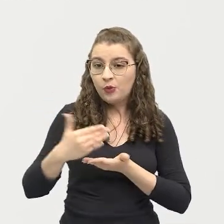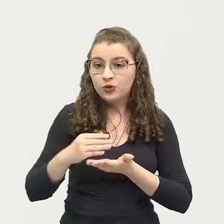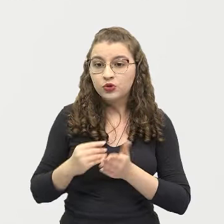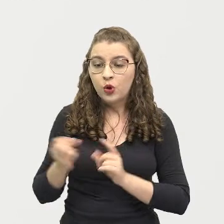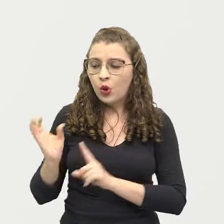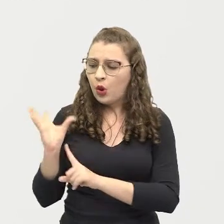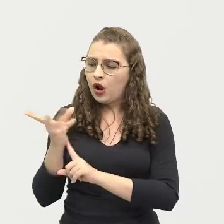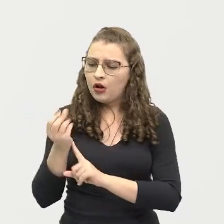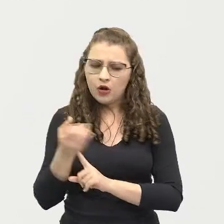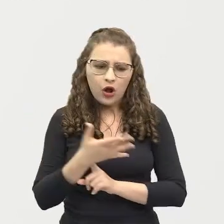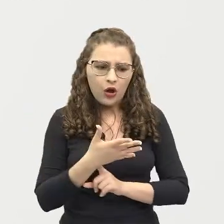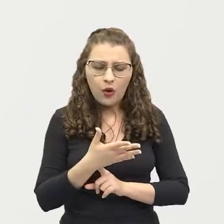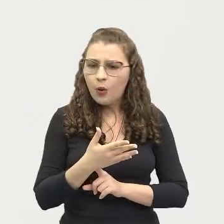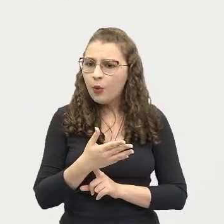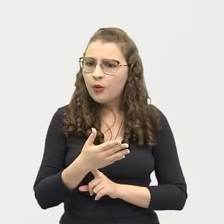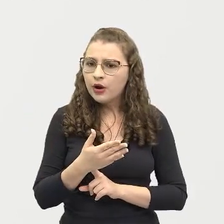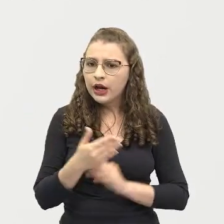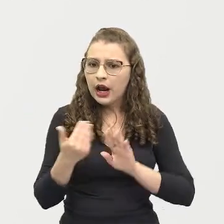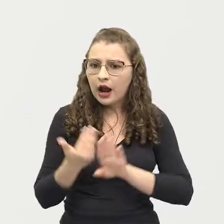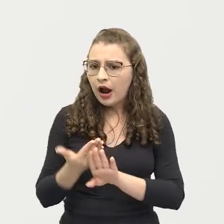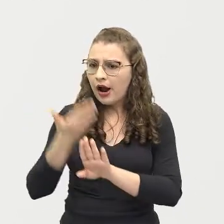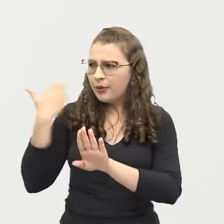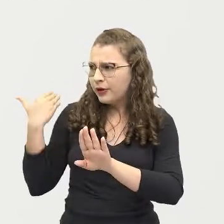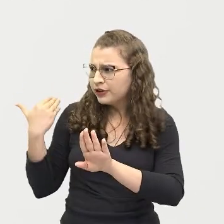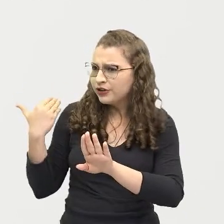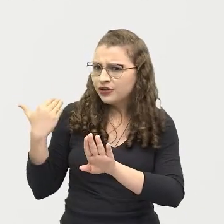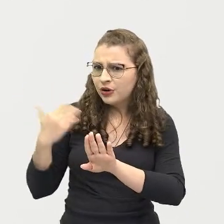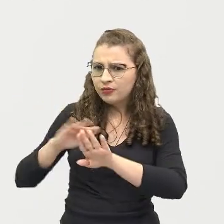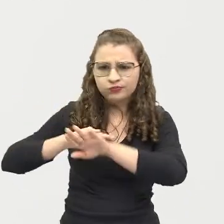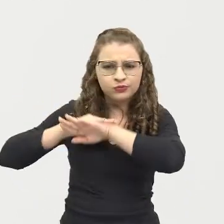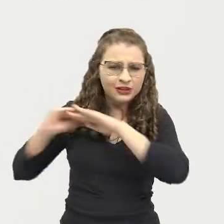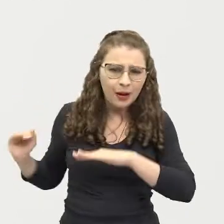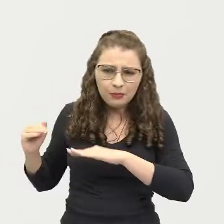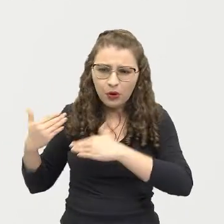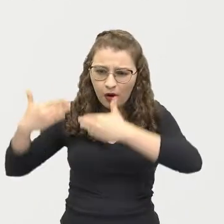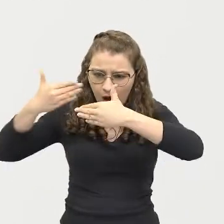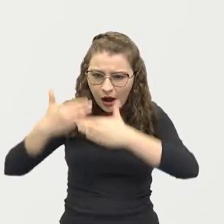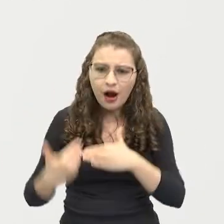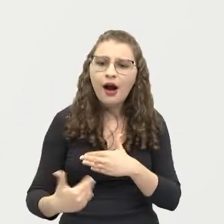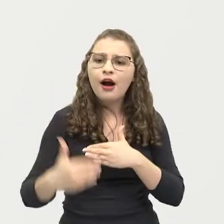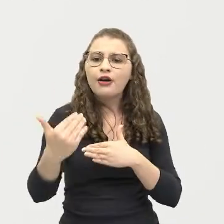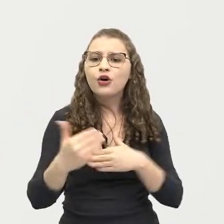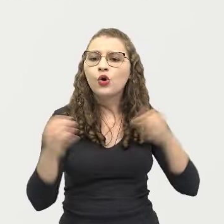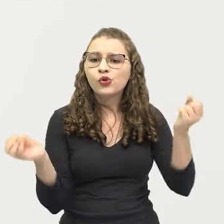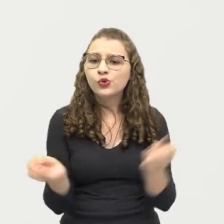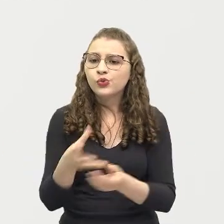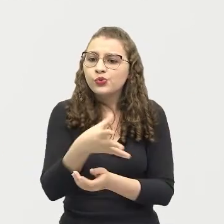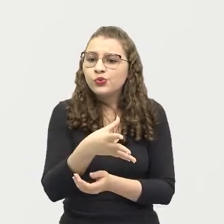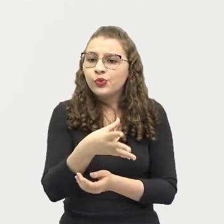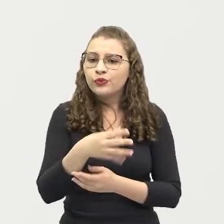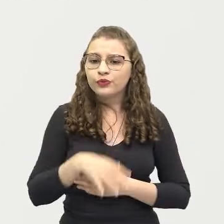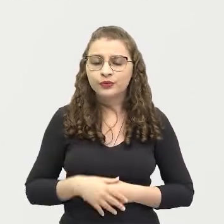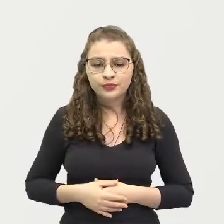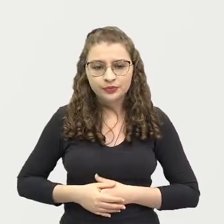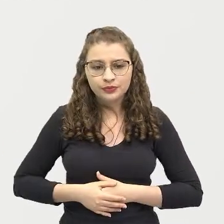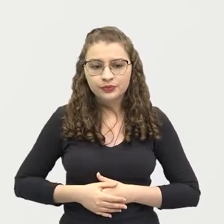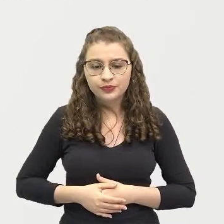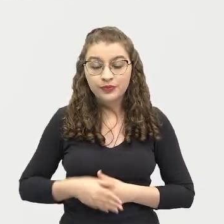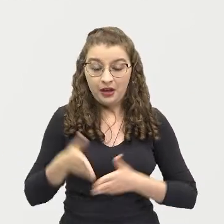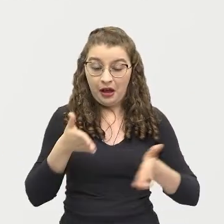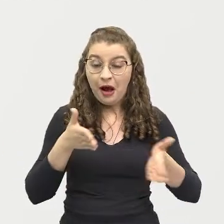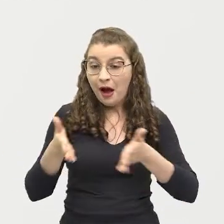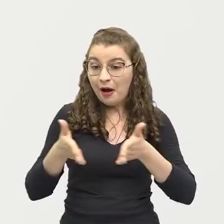novas posturas estéticas, romper com o antigo, romper com o parnasiano, com o simbolismo. A partir